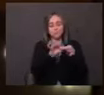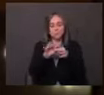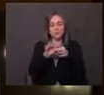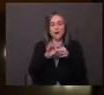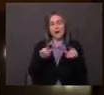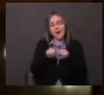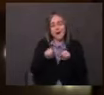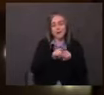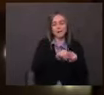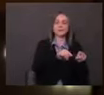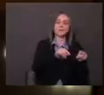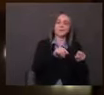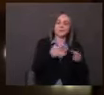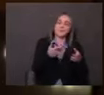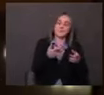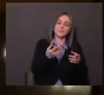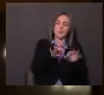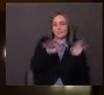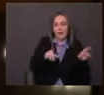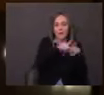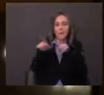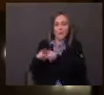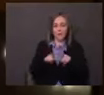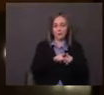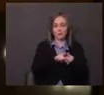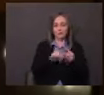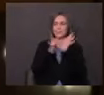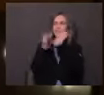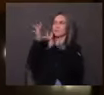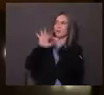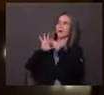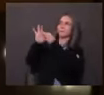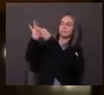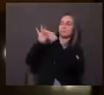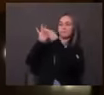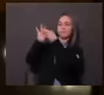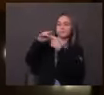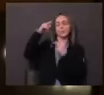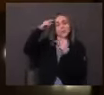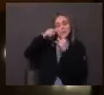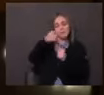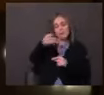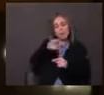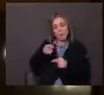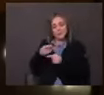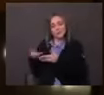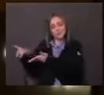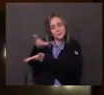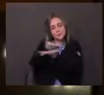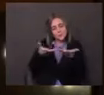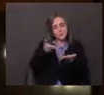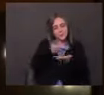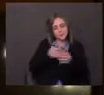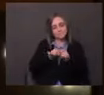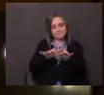e membros do mesmo corpo de Cristo, contribuindo assim para construir a fraternidade no mundo.